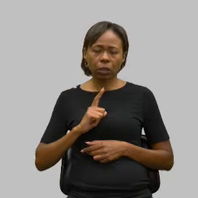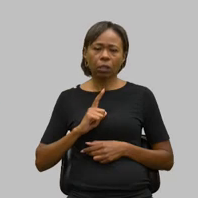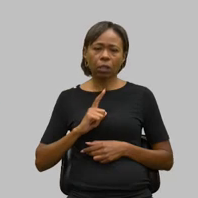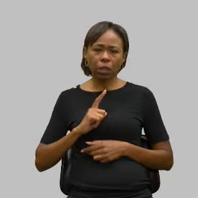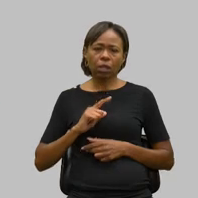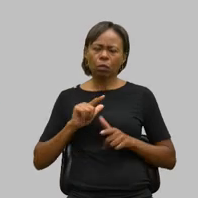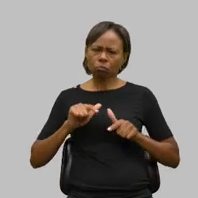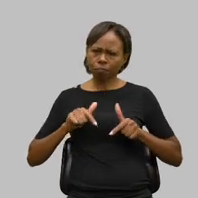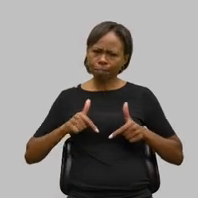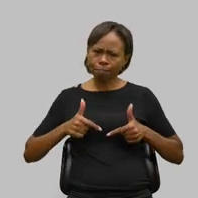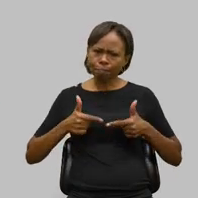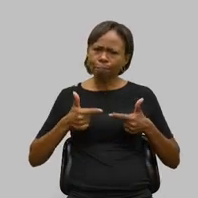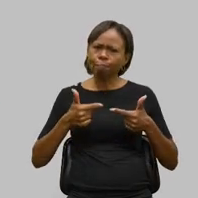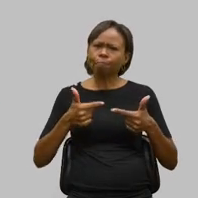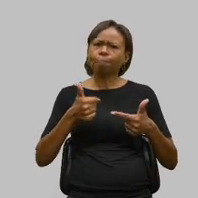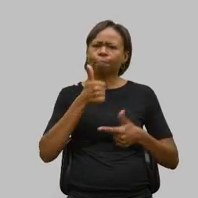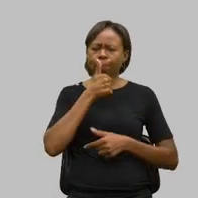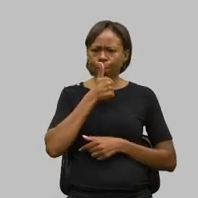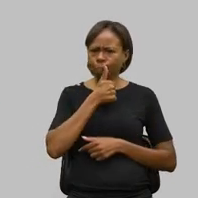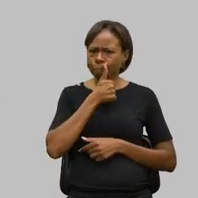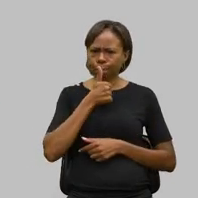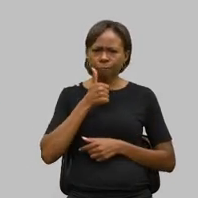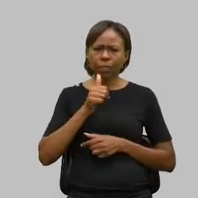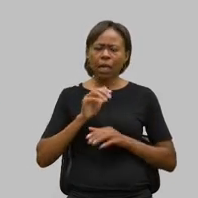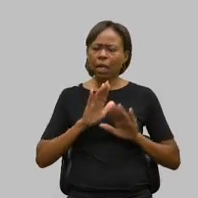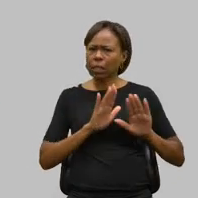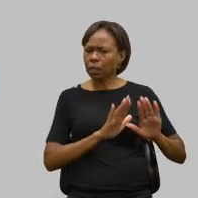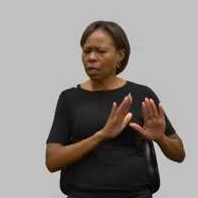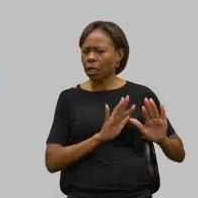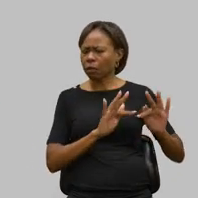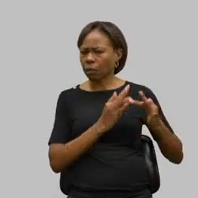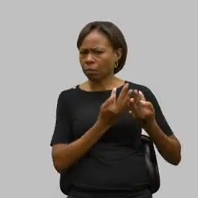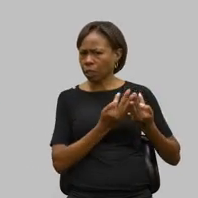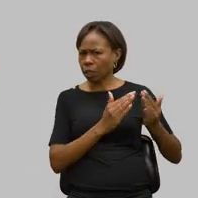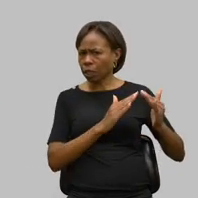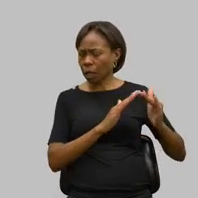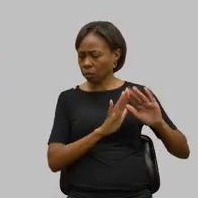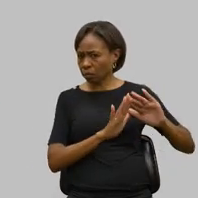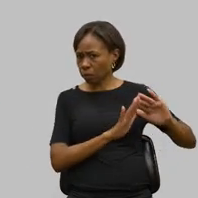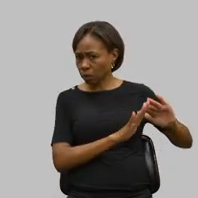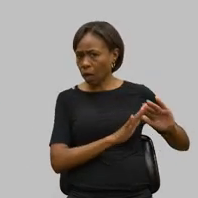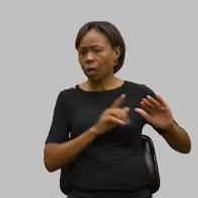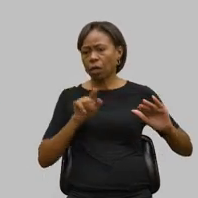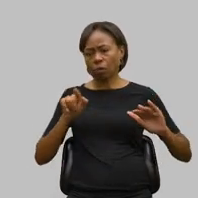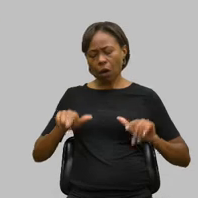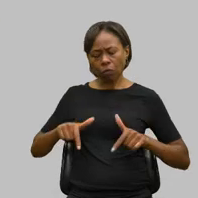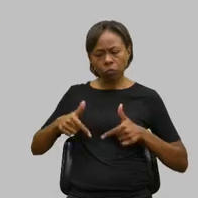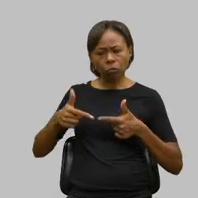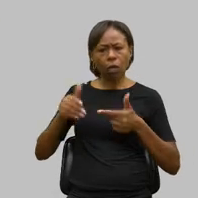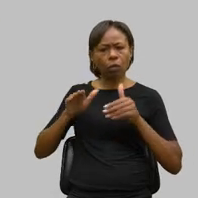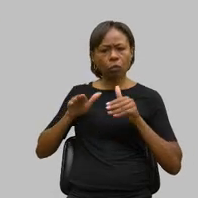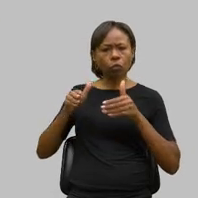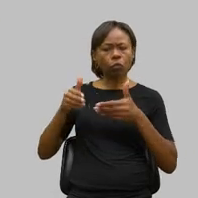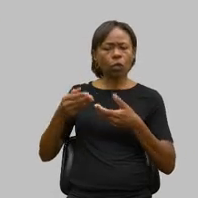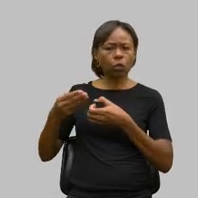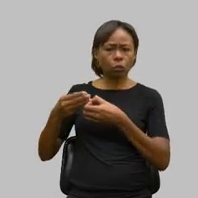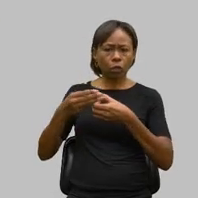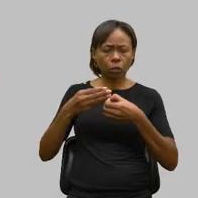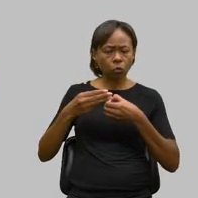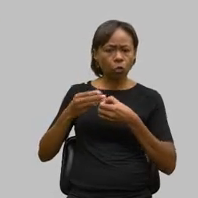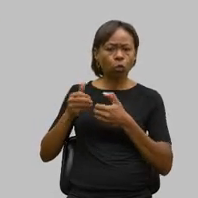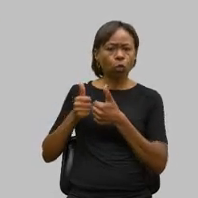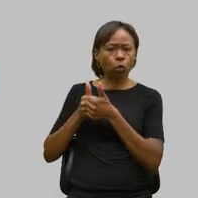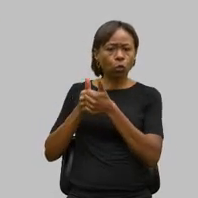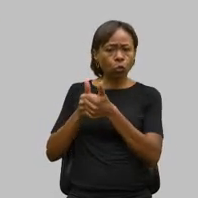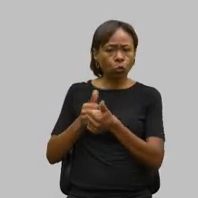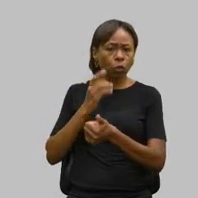dedicação, deixe a sua família em casa, está perto dos municípios, acompanhe os deputados e as deputadas, e mais do que